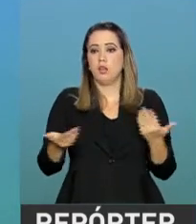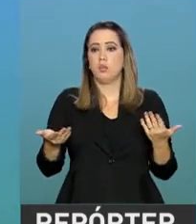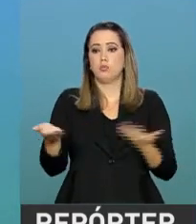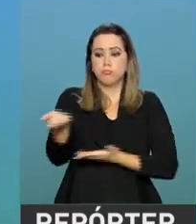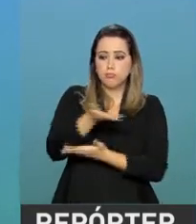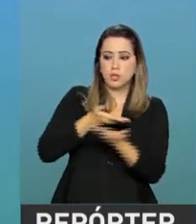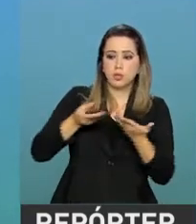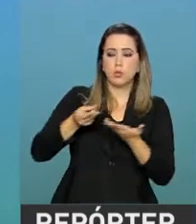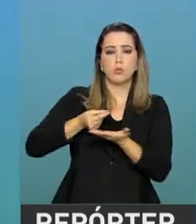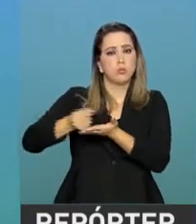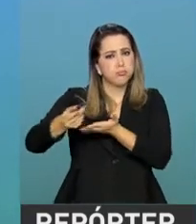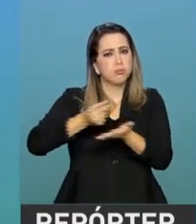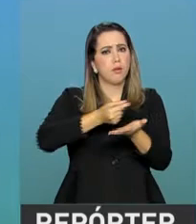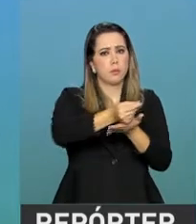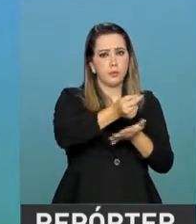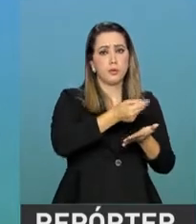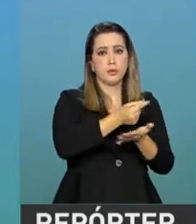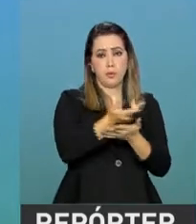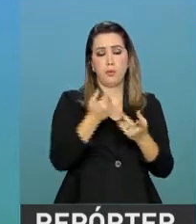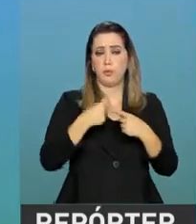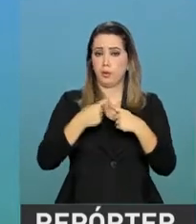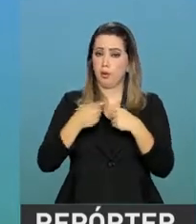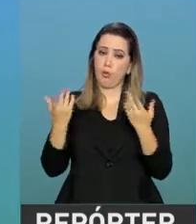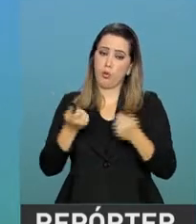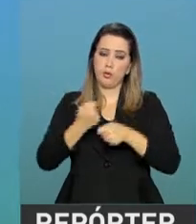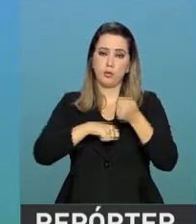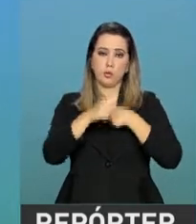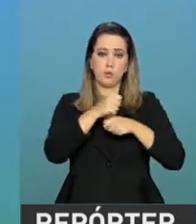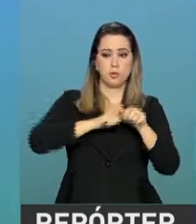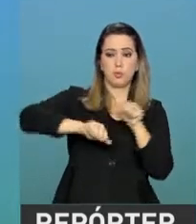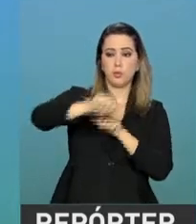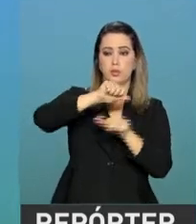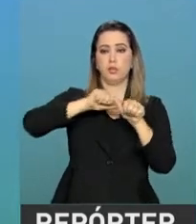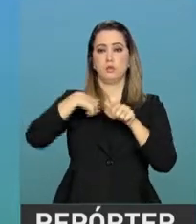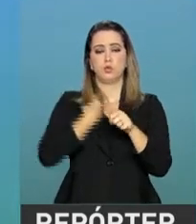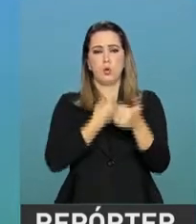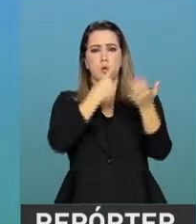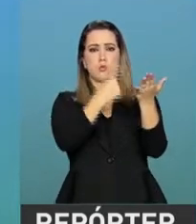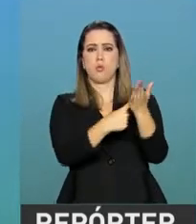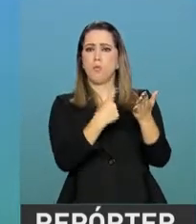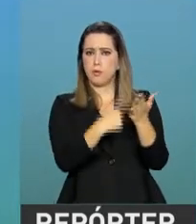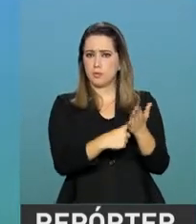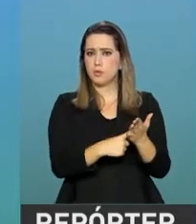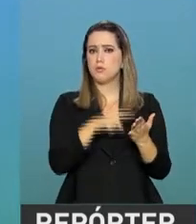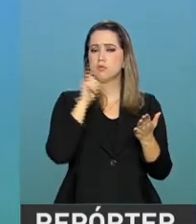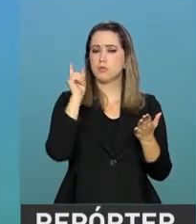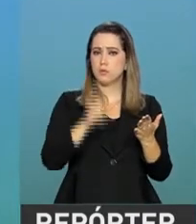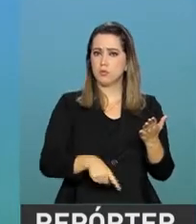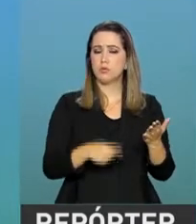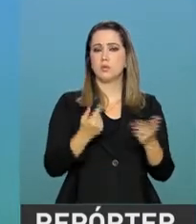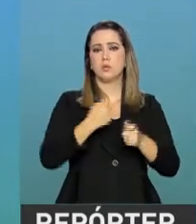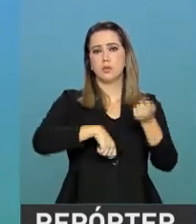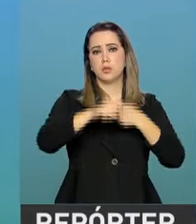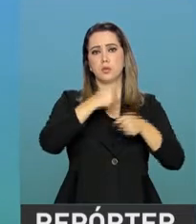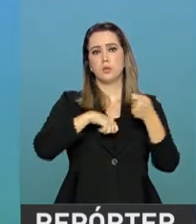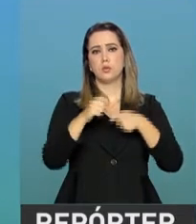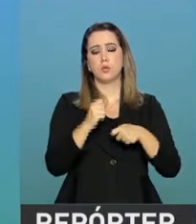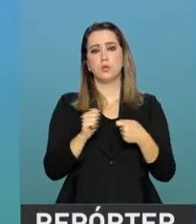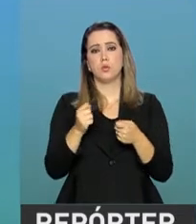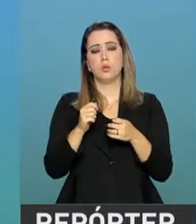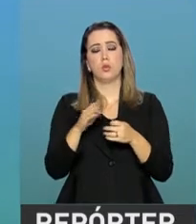passa por uma fase de transição e todos nós estamos muito comprometidos com a economia de baixo